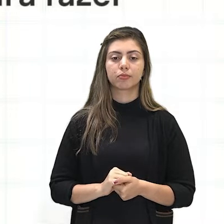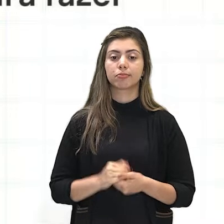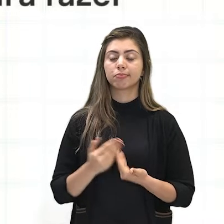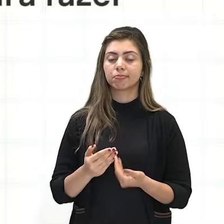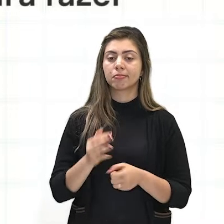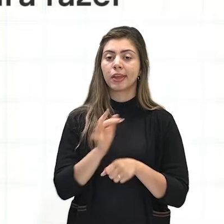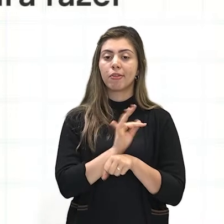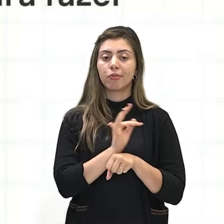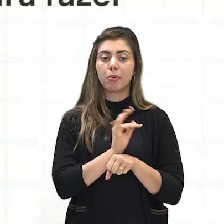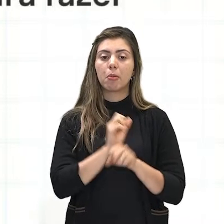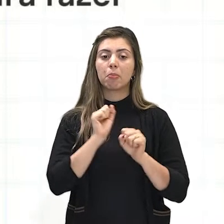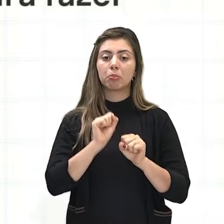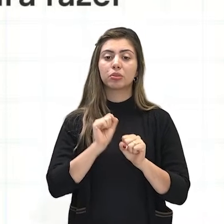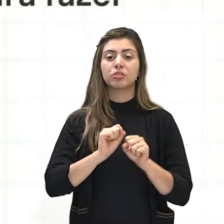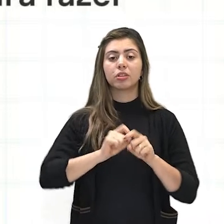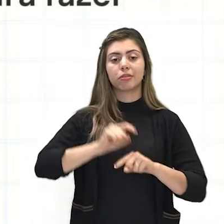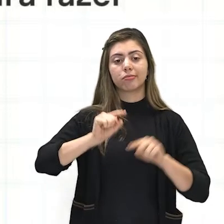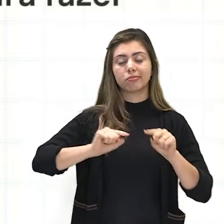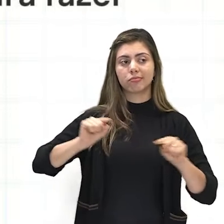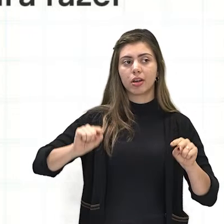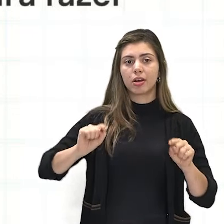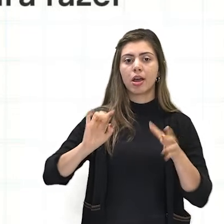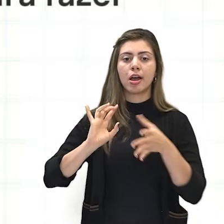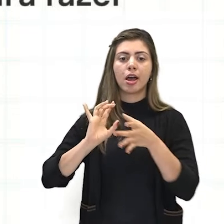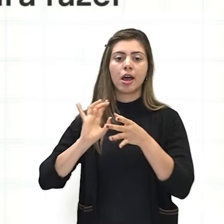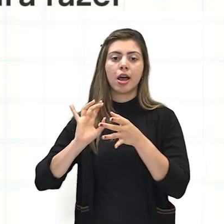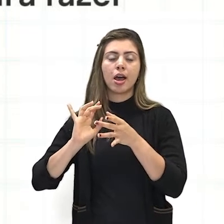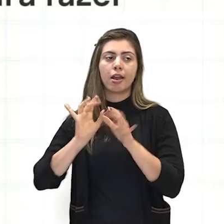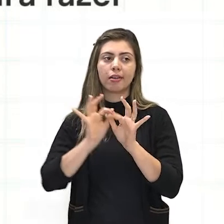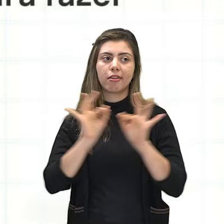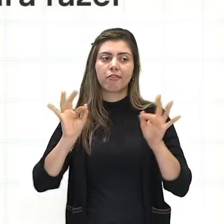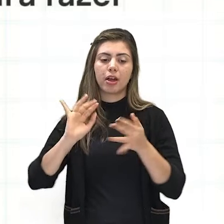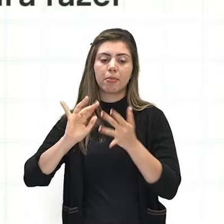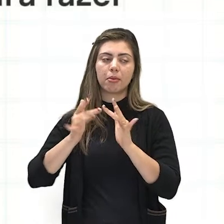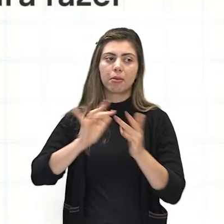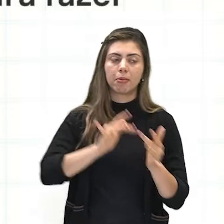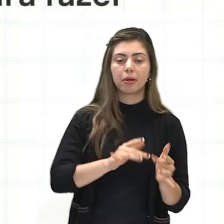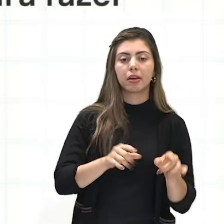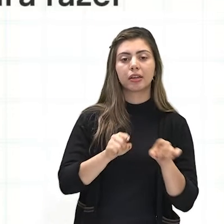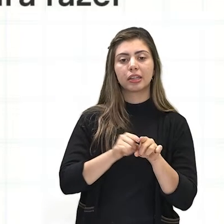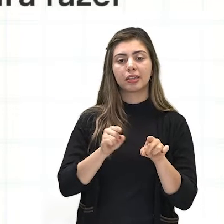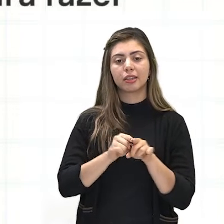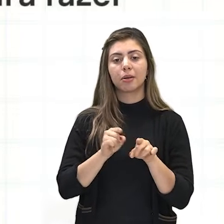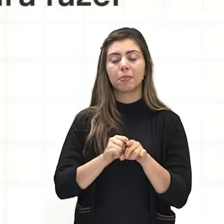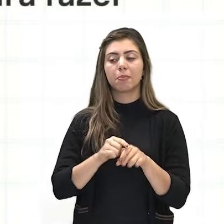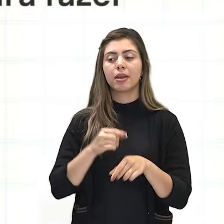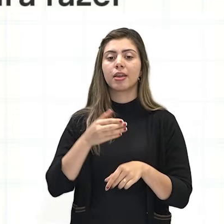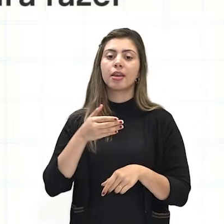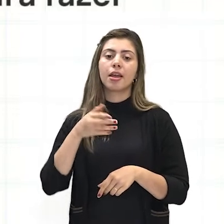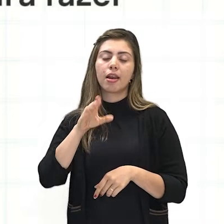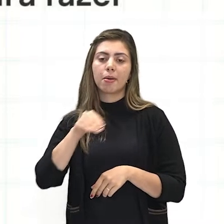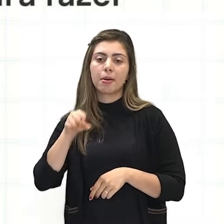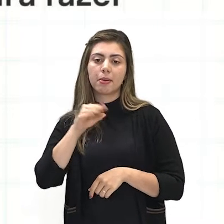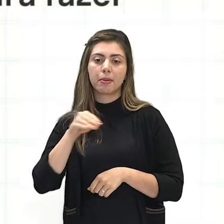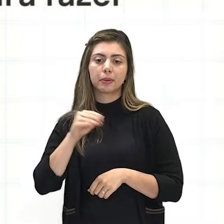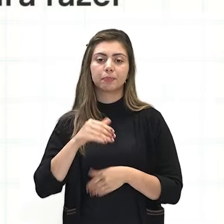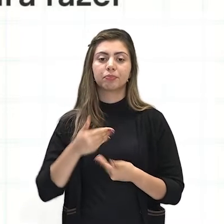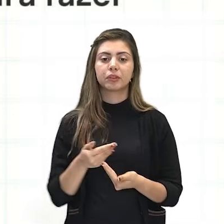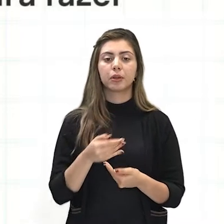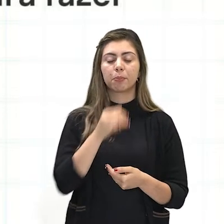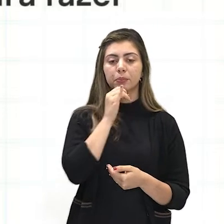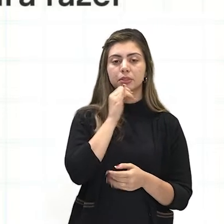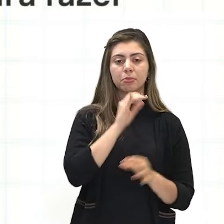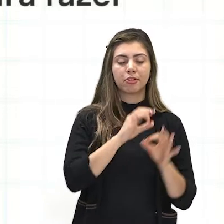formalidade pode variar dependendo do contexto e do tom da conversa. Em contextos informais entre amigos